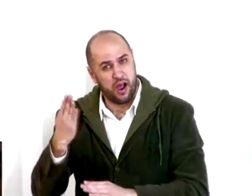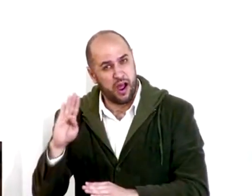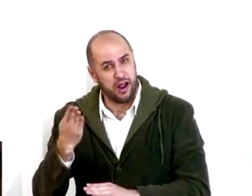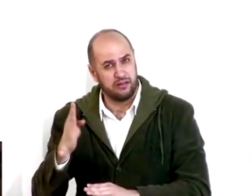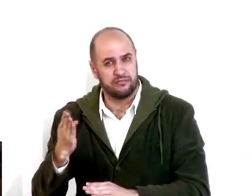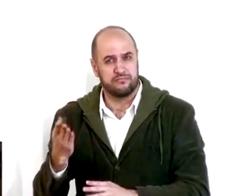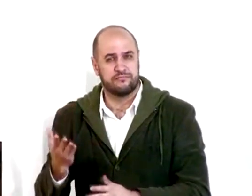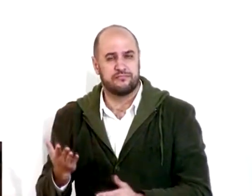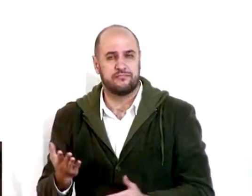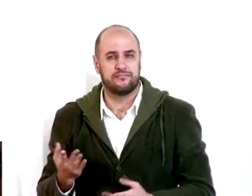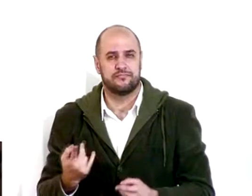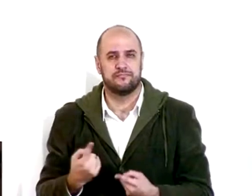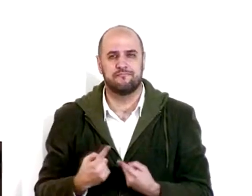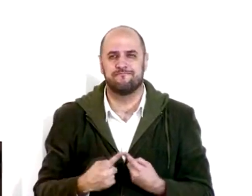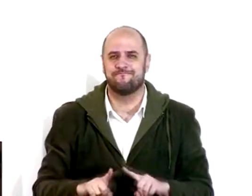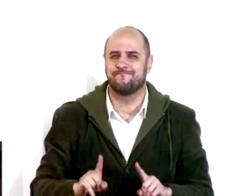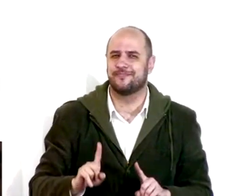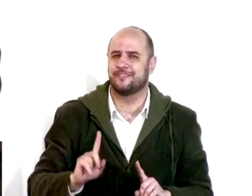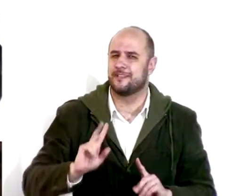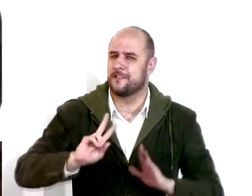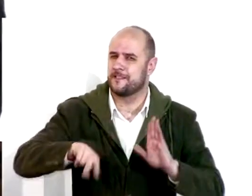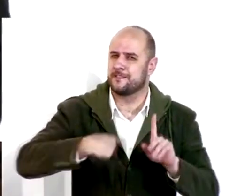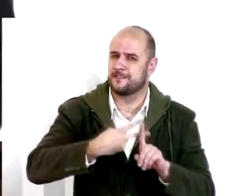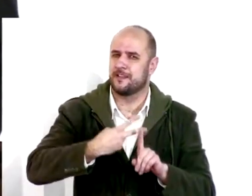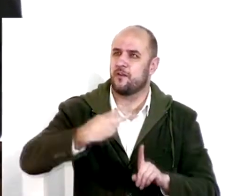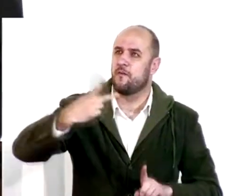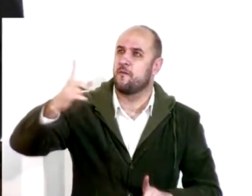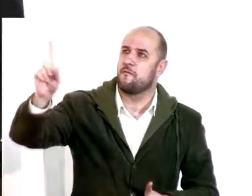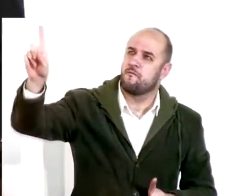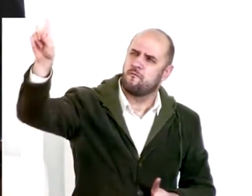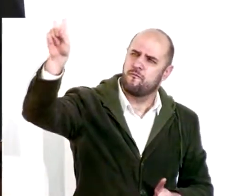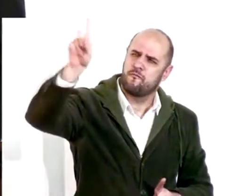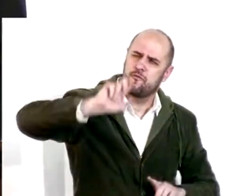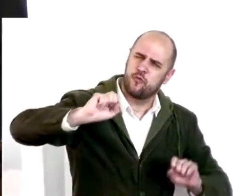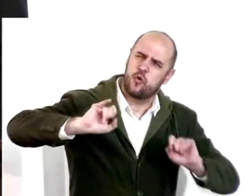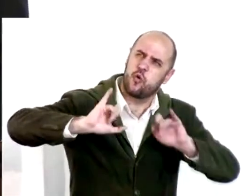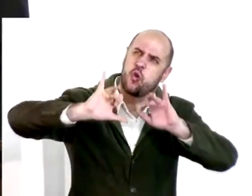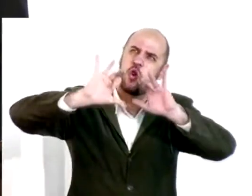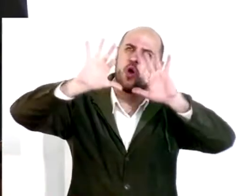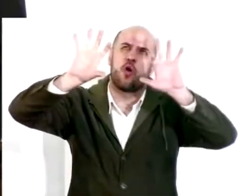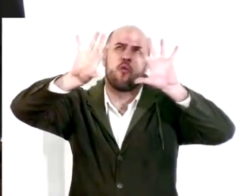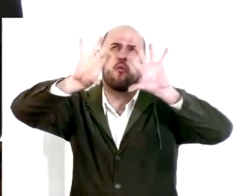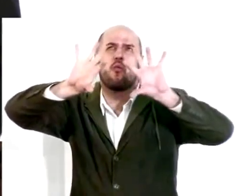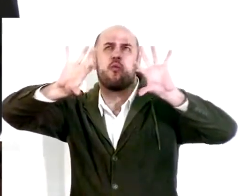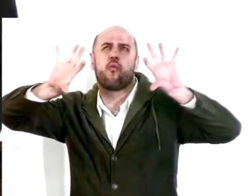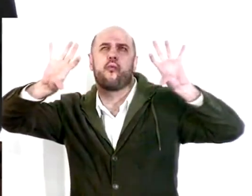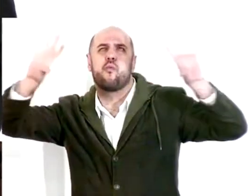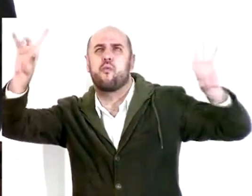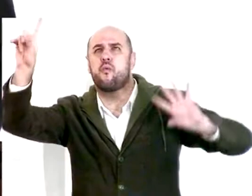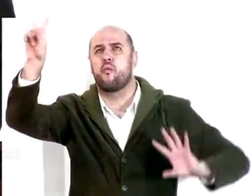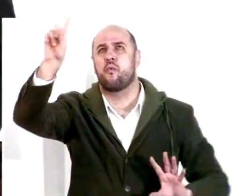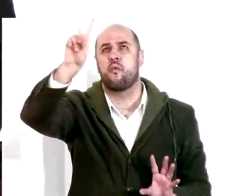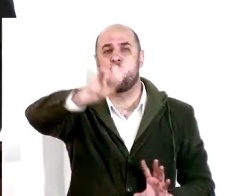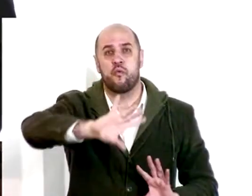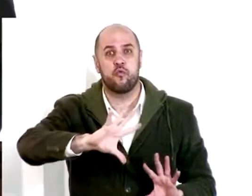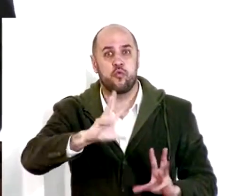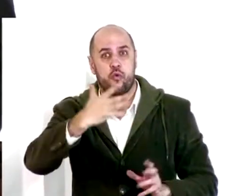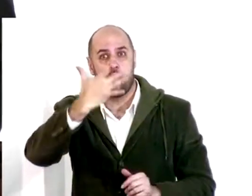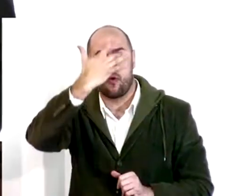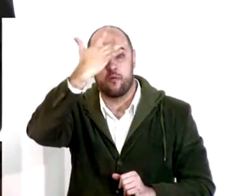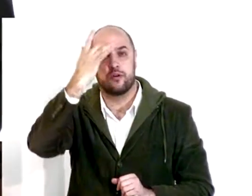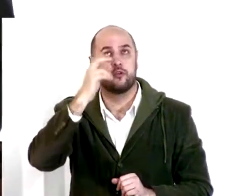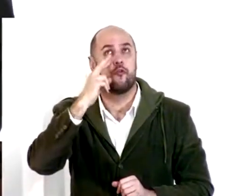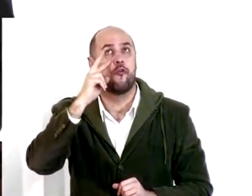mas ele virá com poder e glória nos céus. E a Escritura diz que todo olho verá.